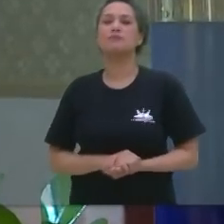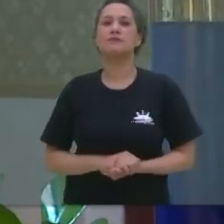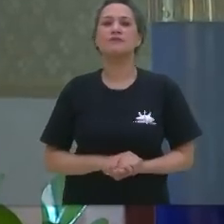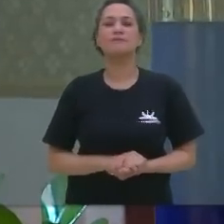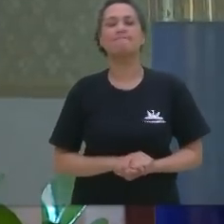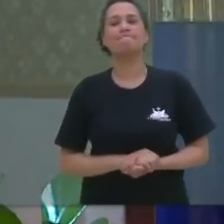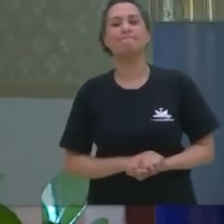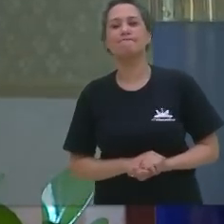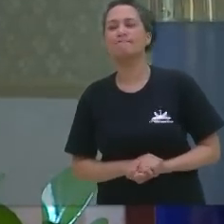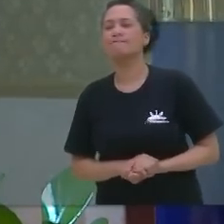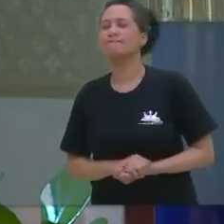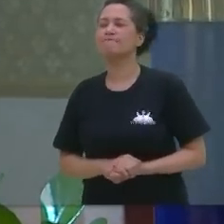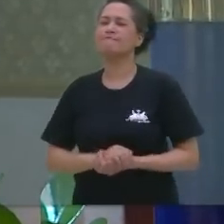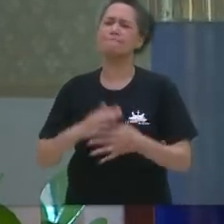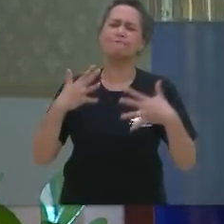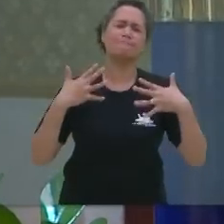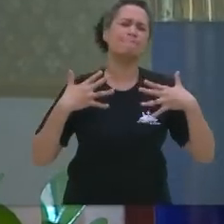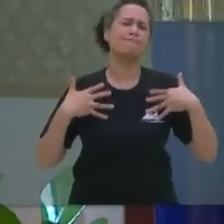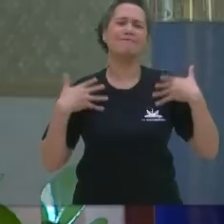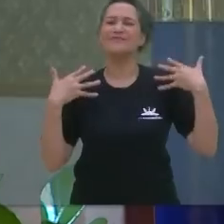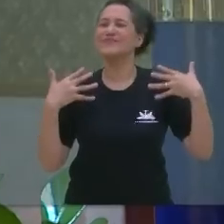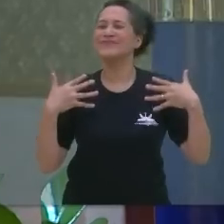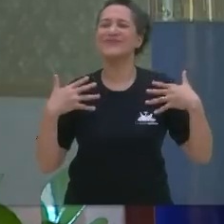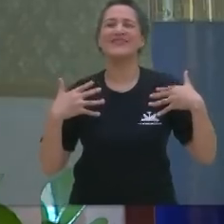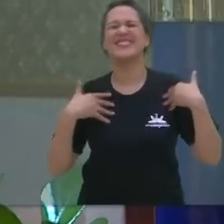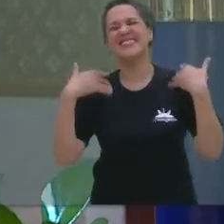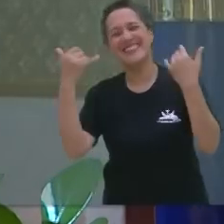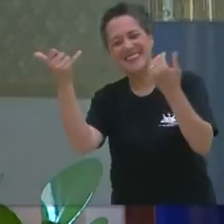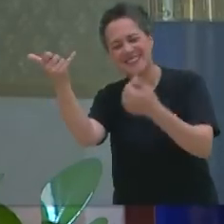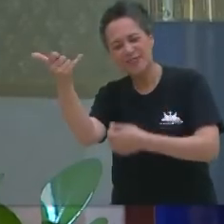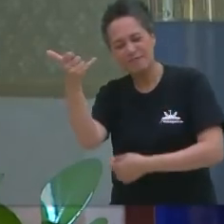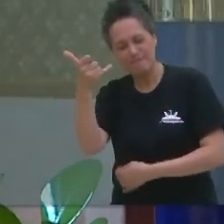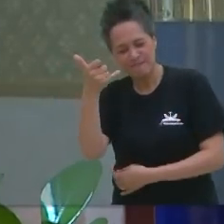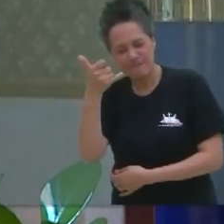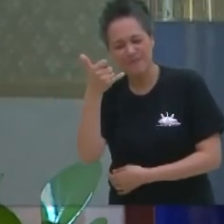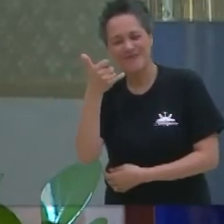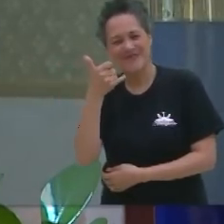Que alegria quando me